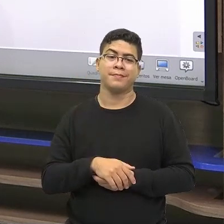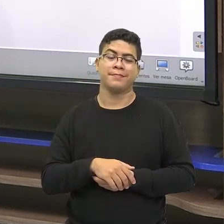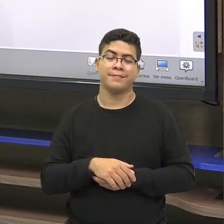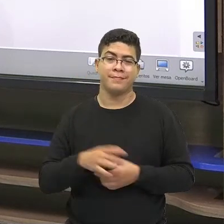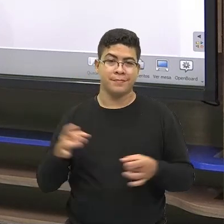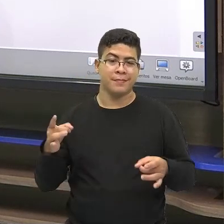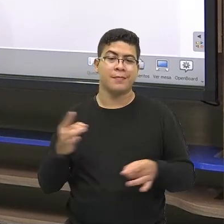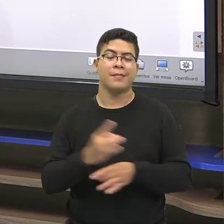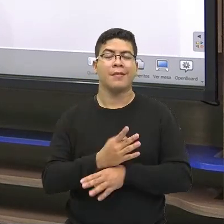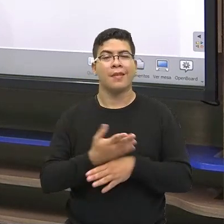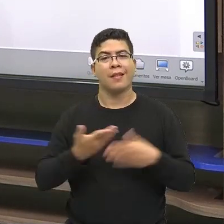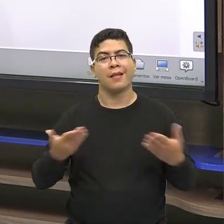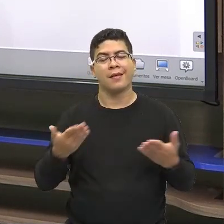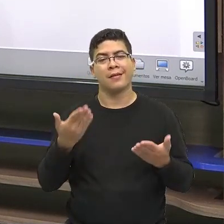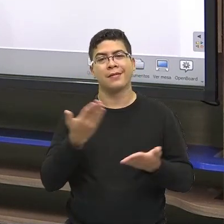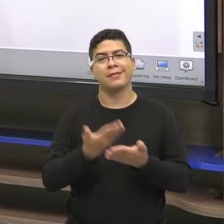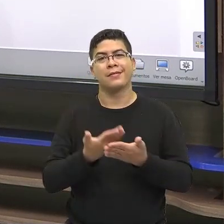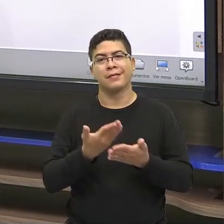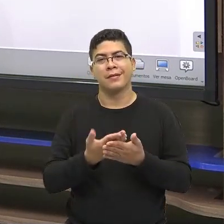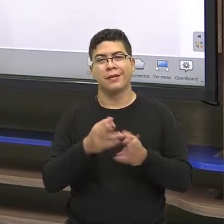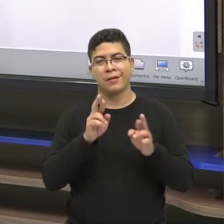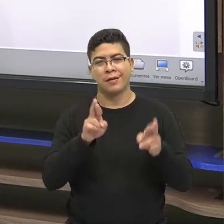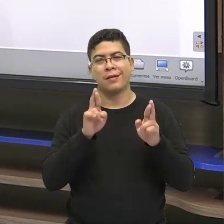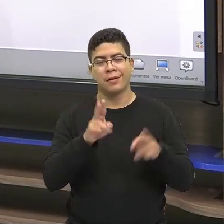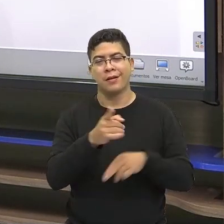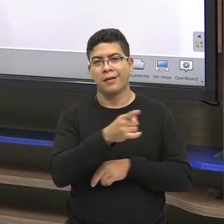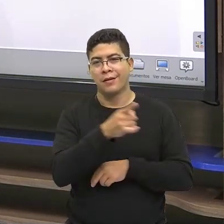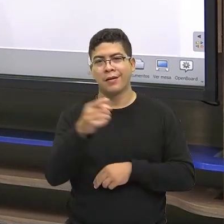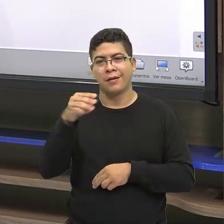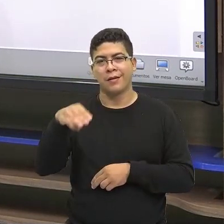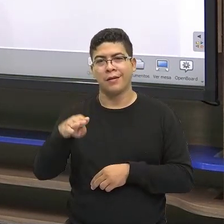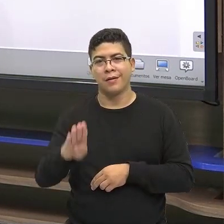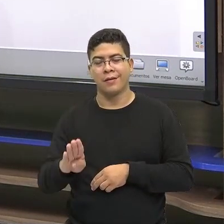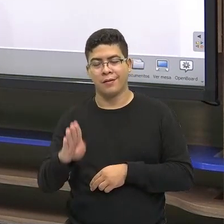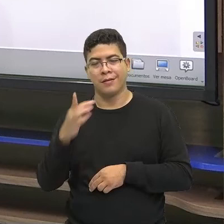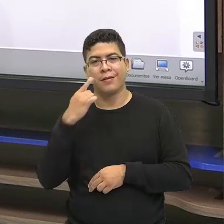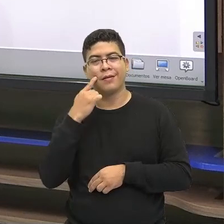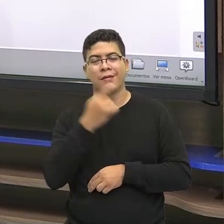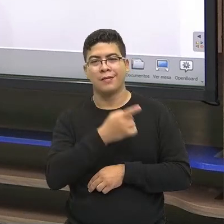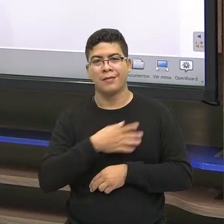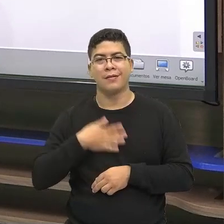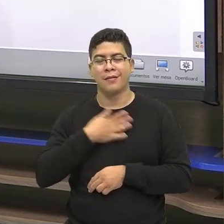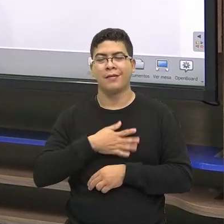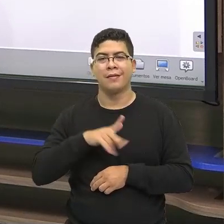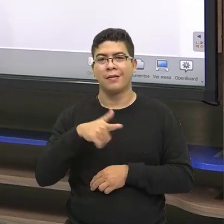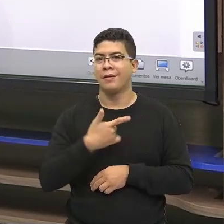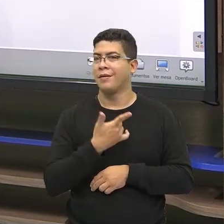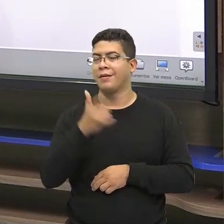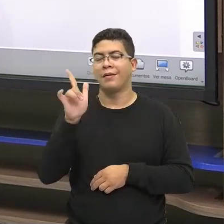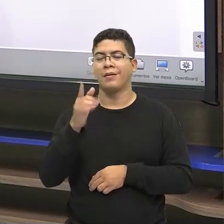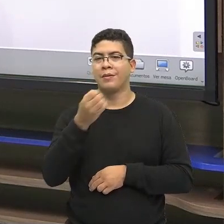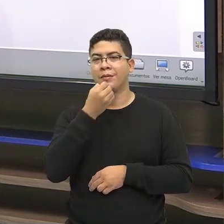nossa aula por aqui. Tenho certeza que vocês gostaram do Manel Bandeira, então até